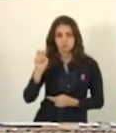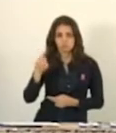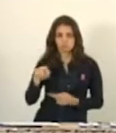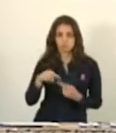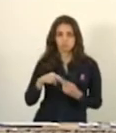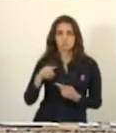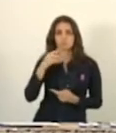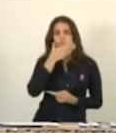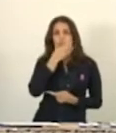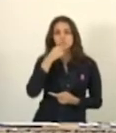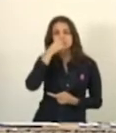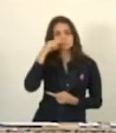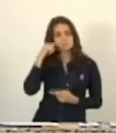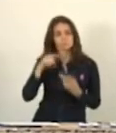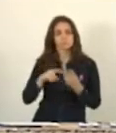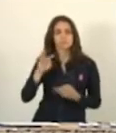urgência